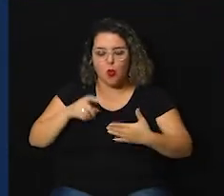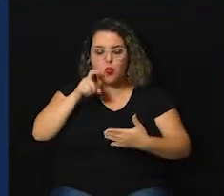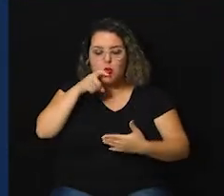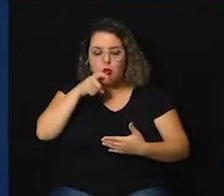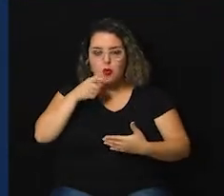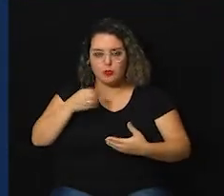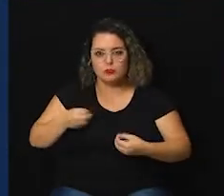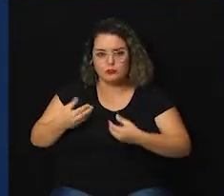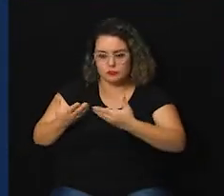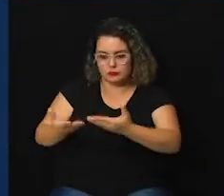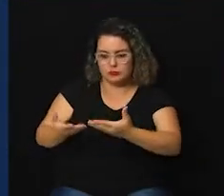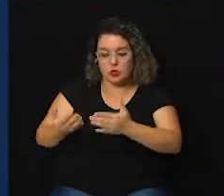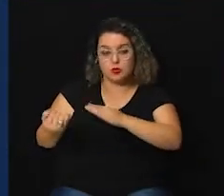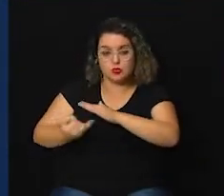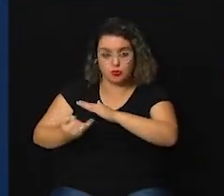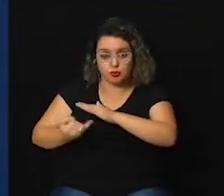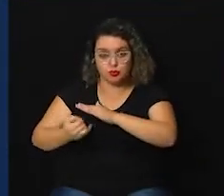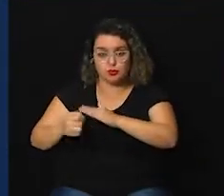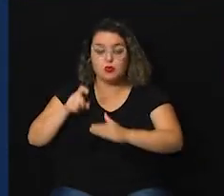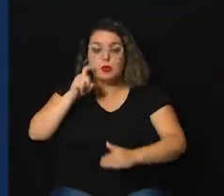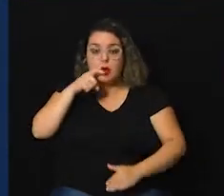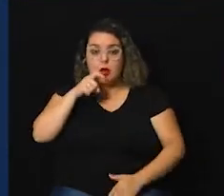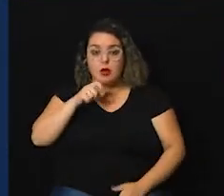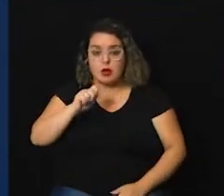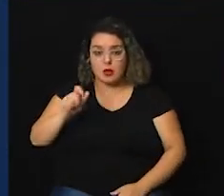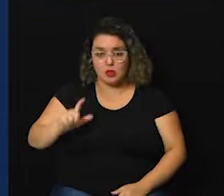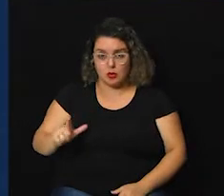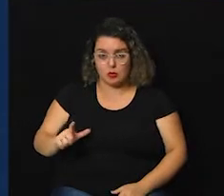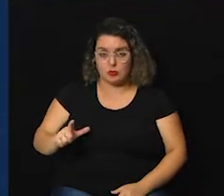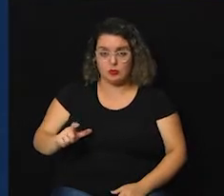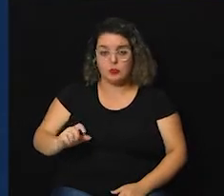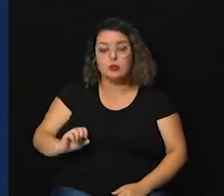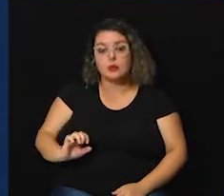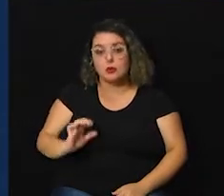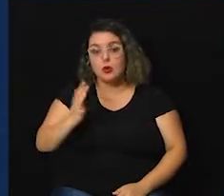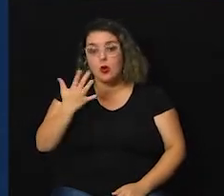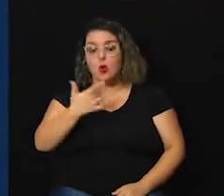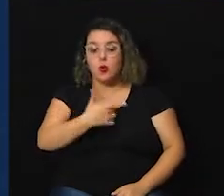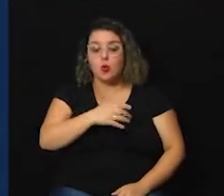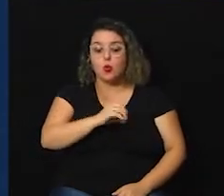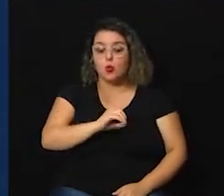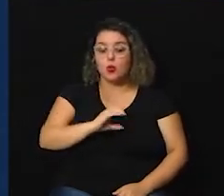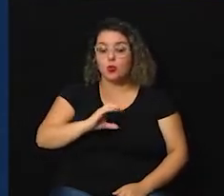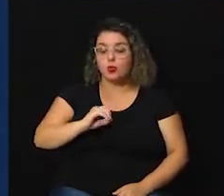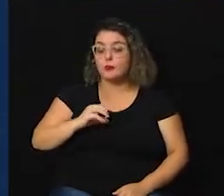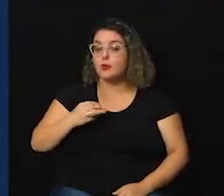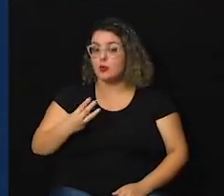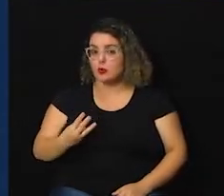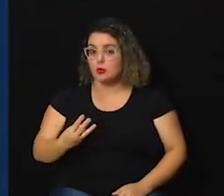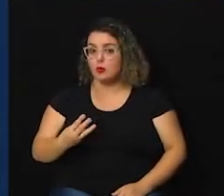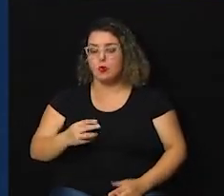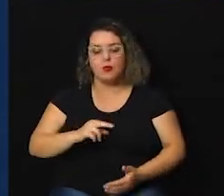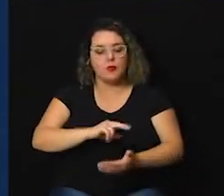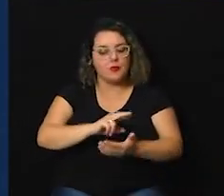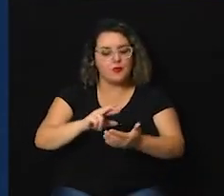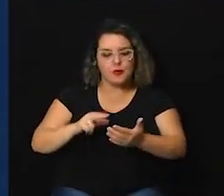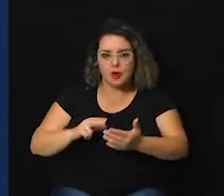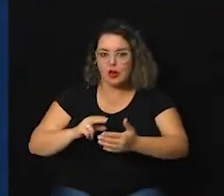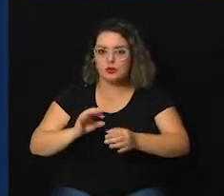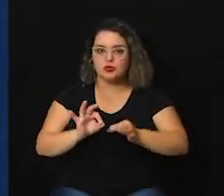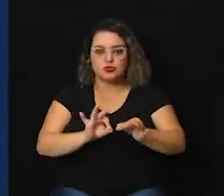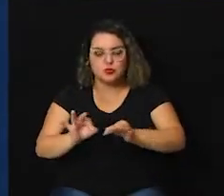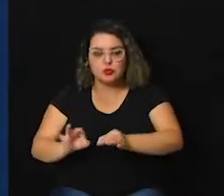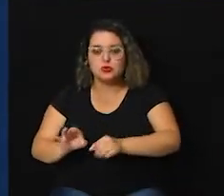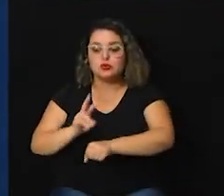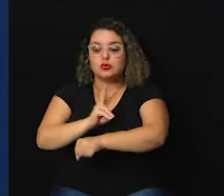para o Instituto Arara Azul, que é uma sociedade civil que existe desde 2003 com vários projetos de conservação de espécie.